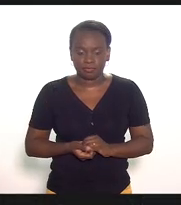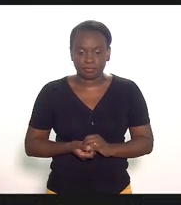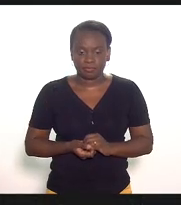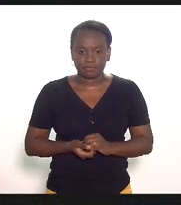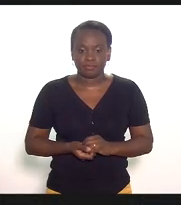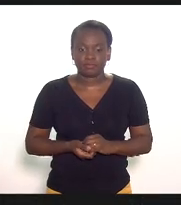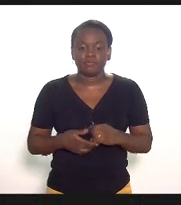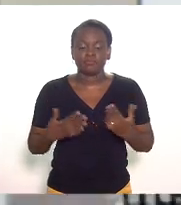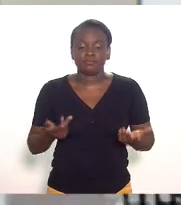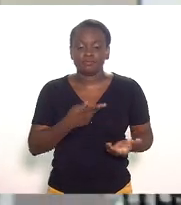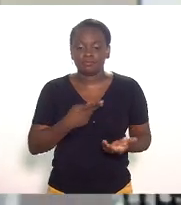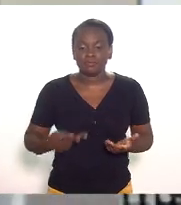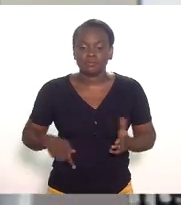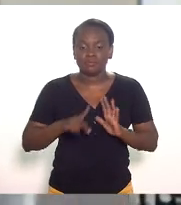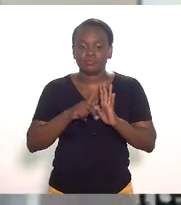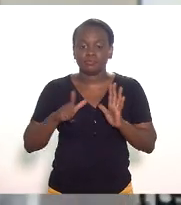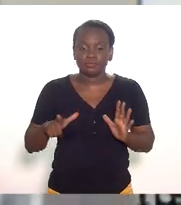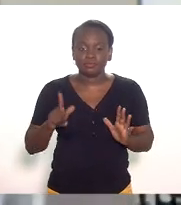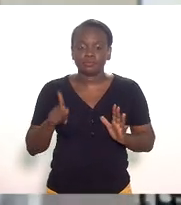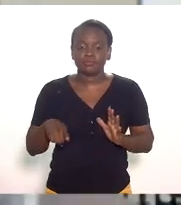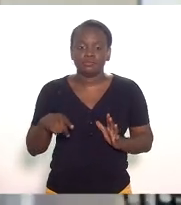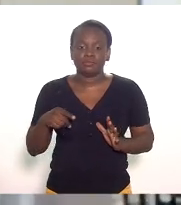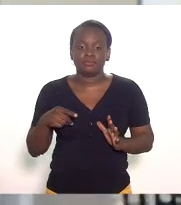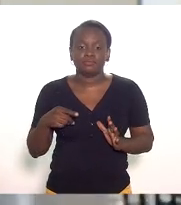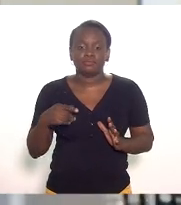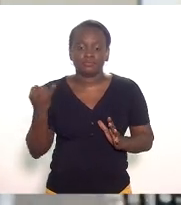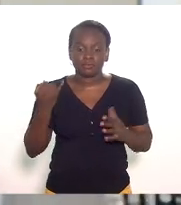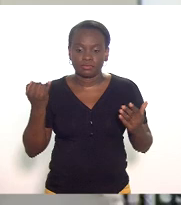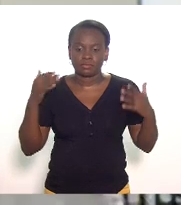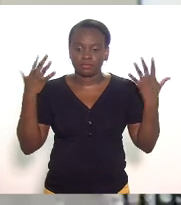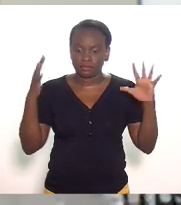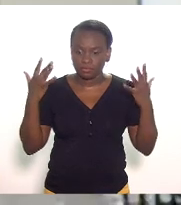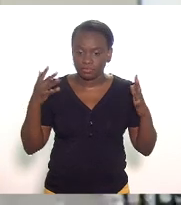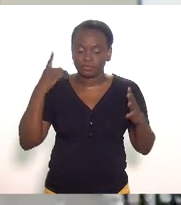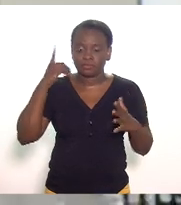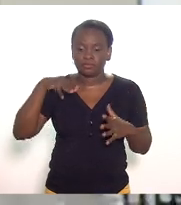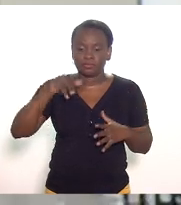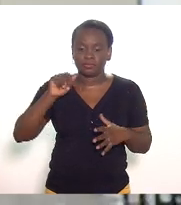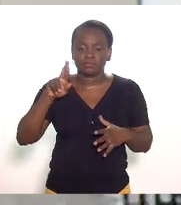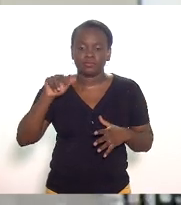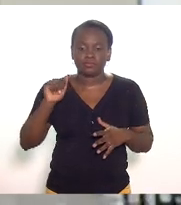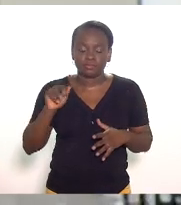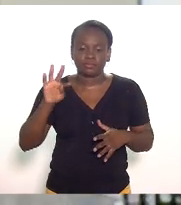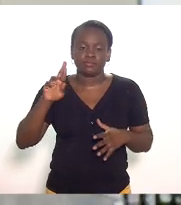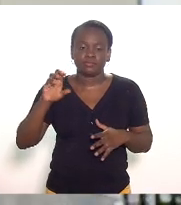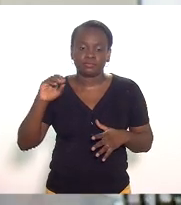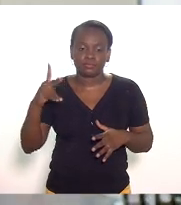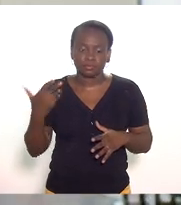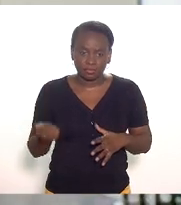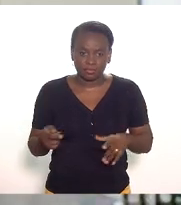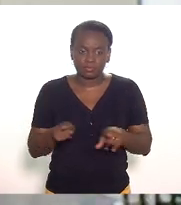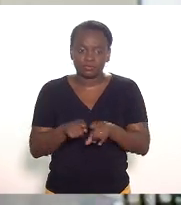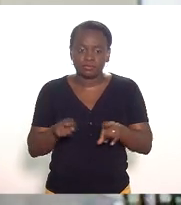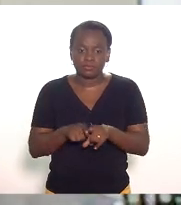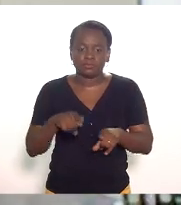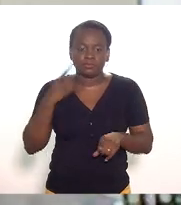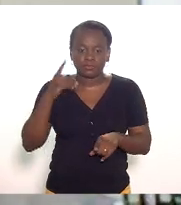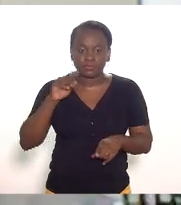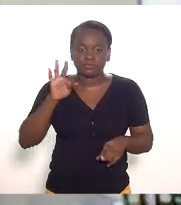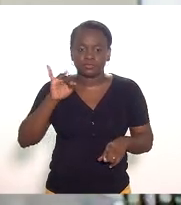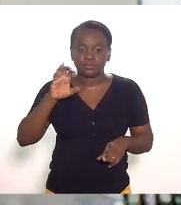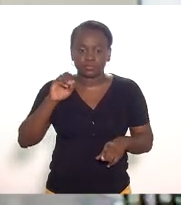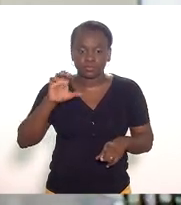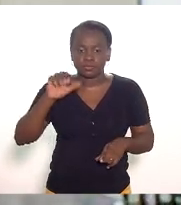Senhor presidente, o projeto é relevante. Parabenizo a deputada Marta Rocha e o ex-deputado tio Carlos, que faz